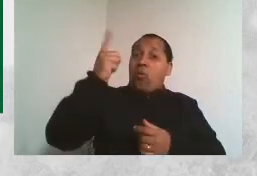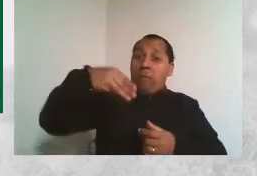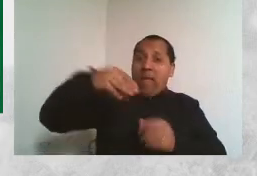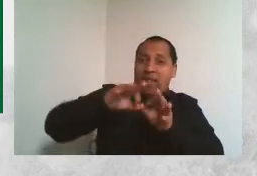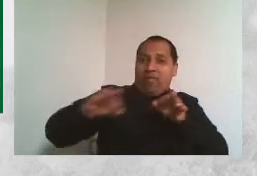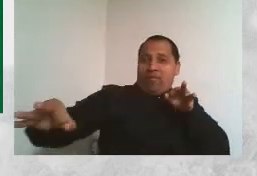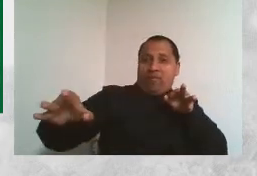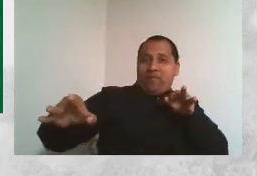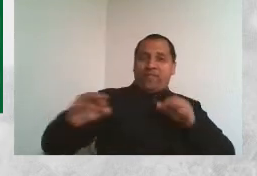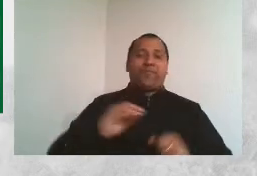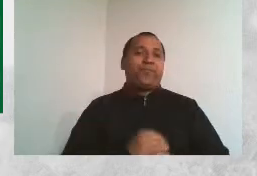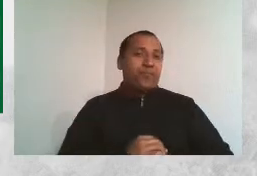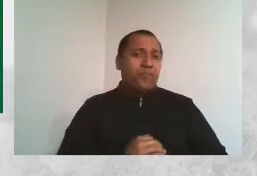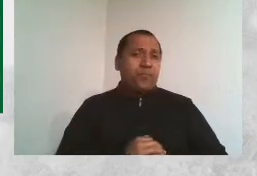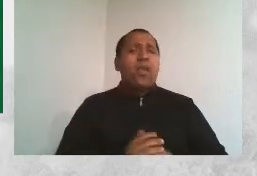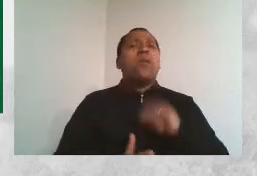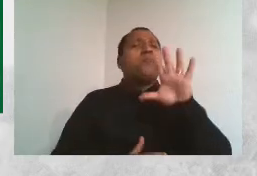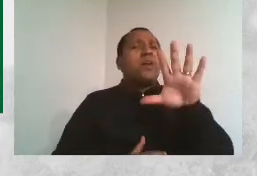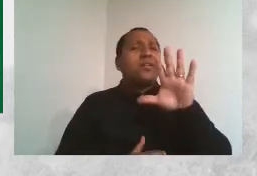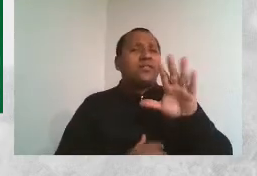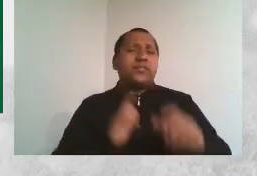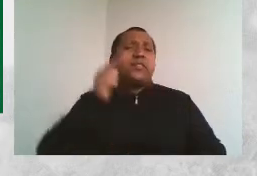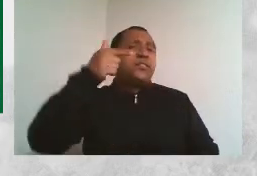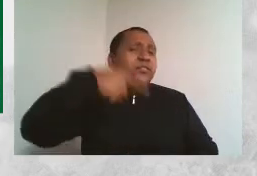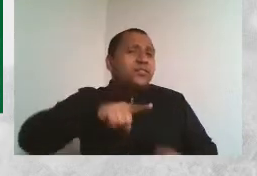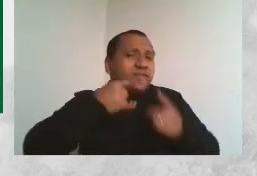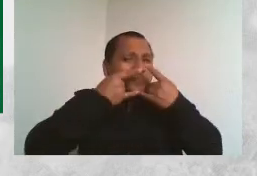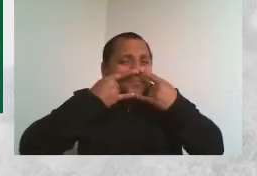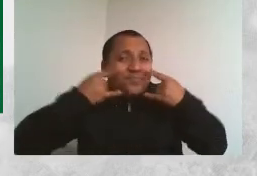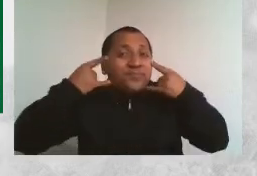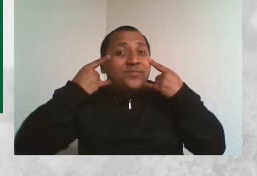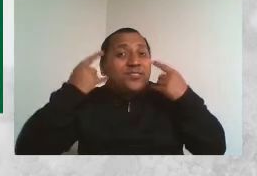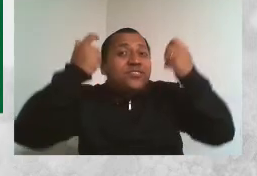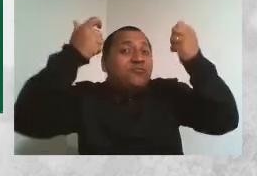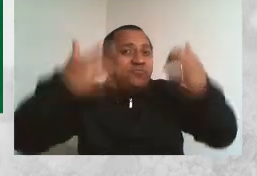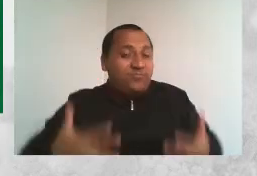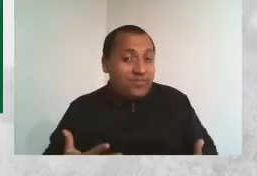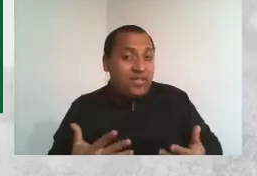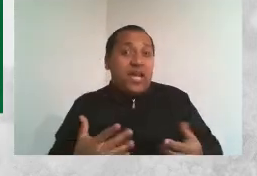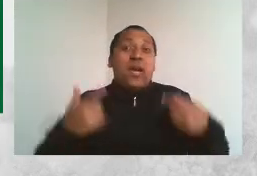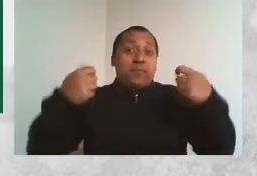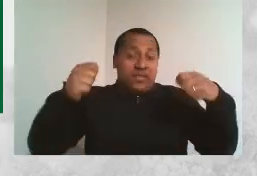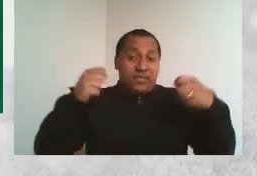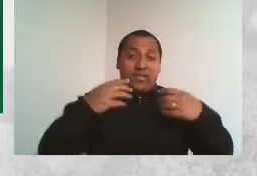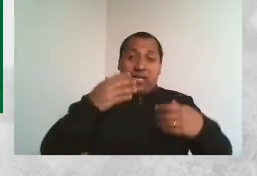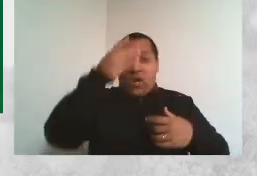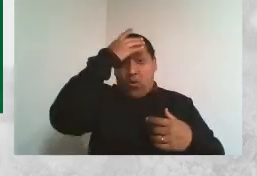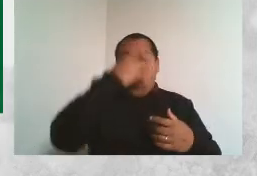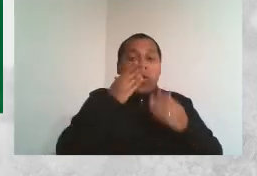aí, o que eu falei também da máscara, ela tem que ser muito bem adaptada e ela tem que ficar